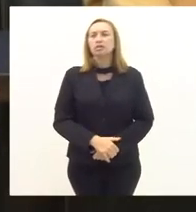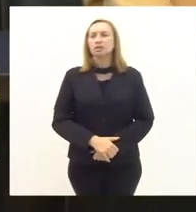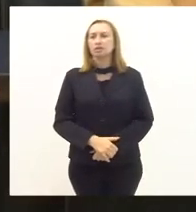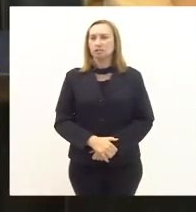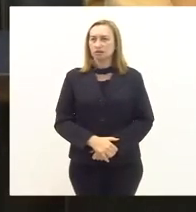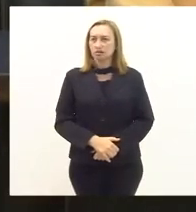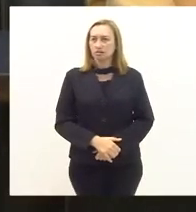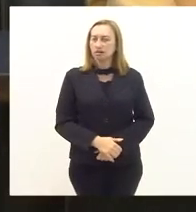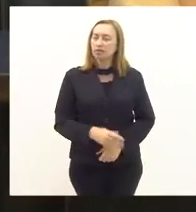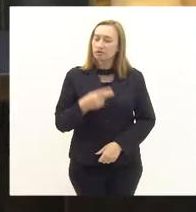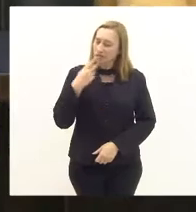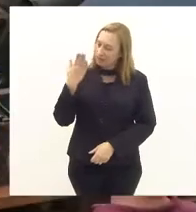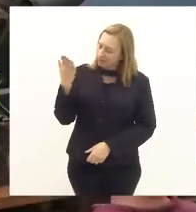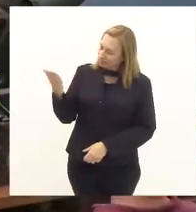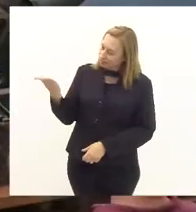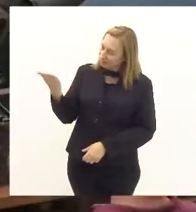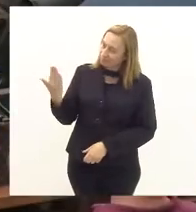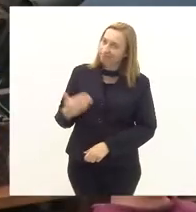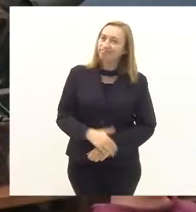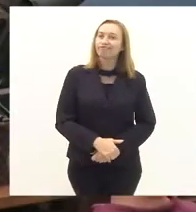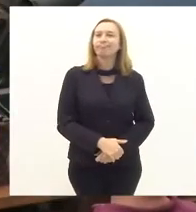Silva, a palavra é sua.